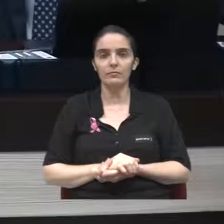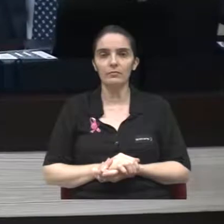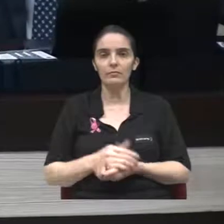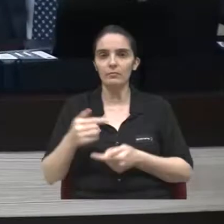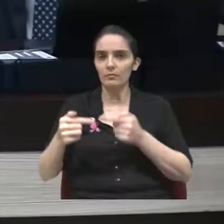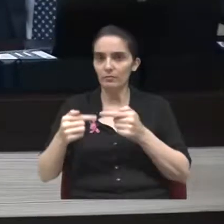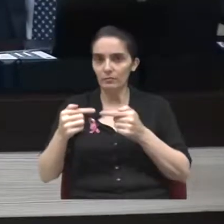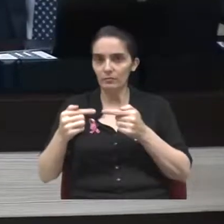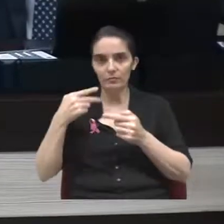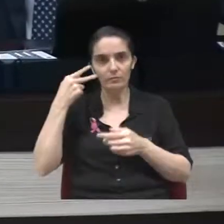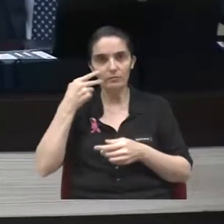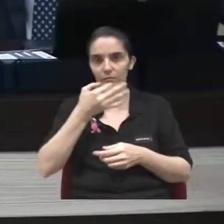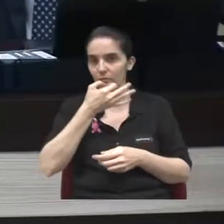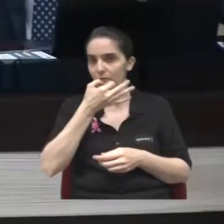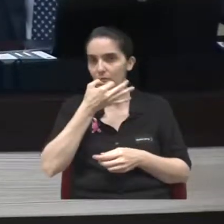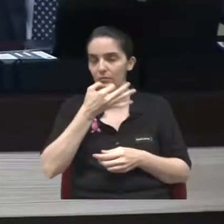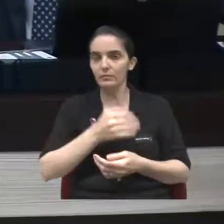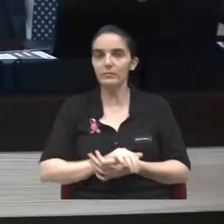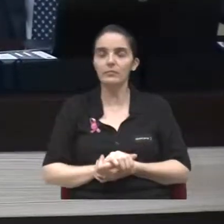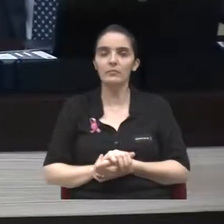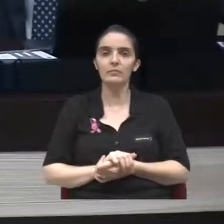vereador deseja discutir o requerimento?